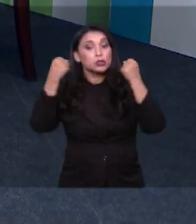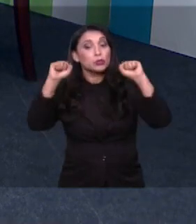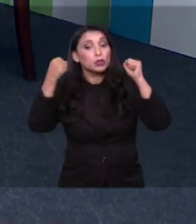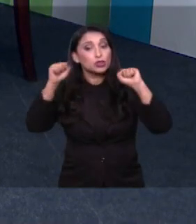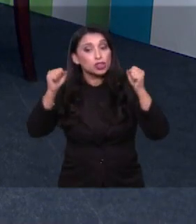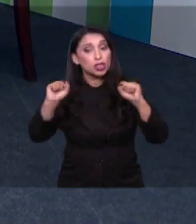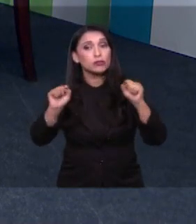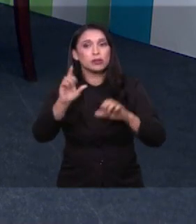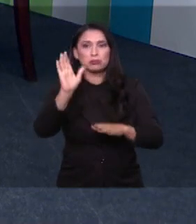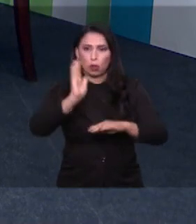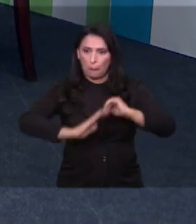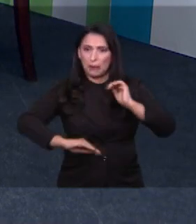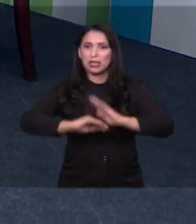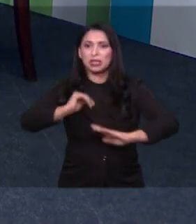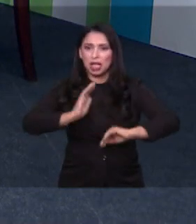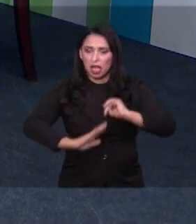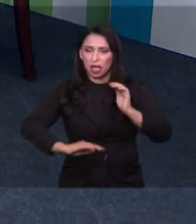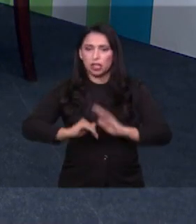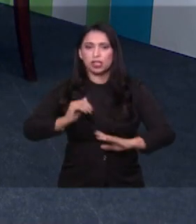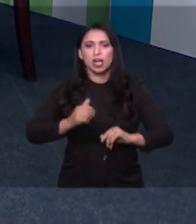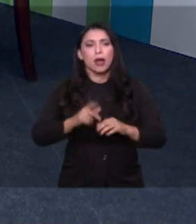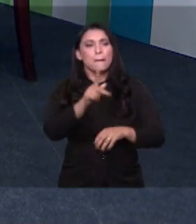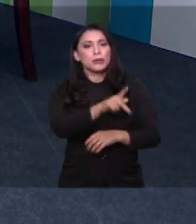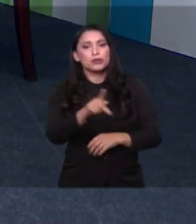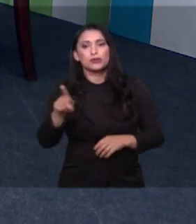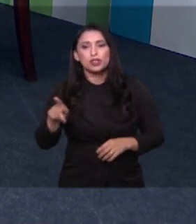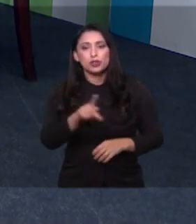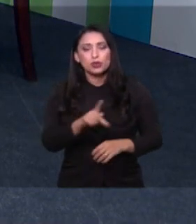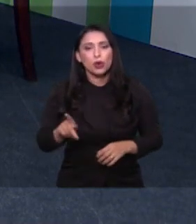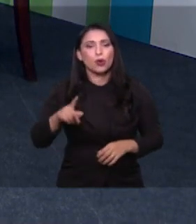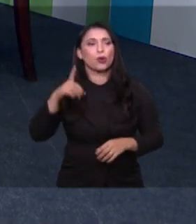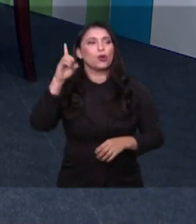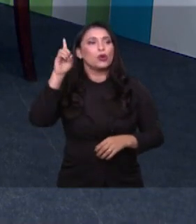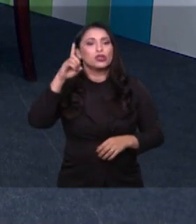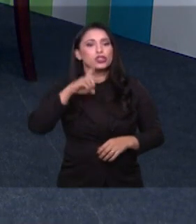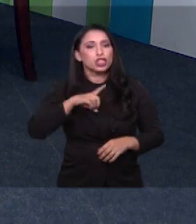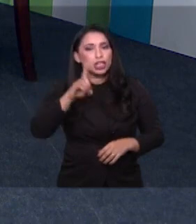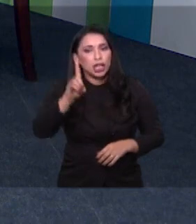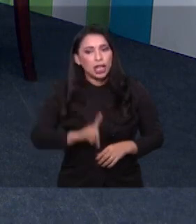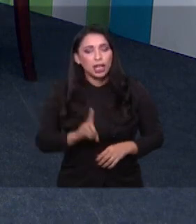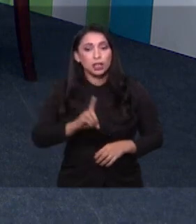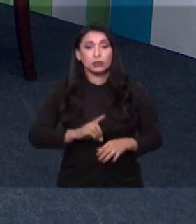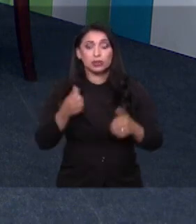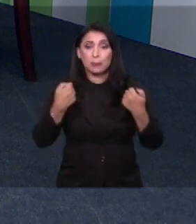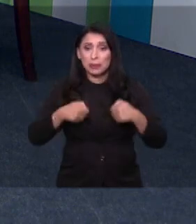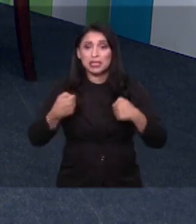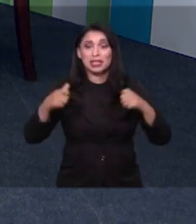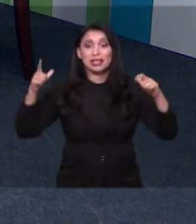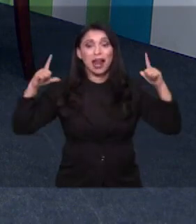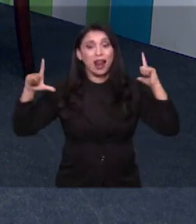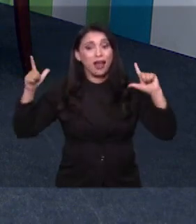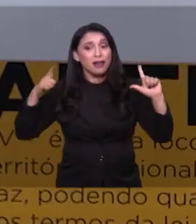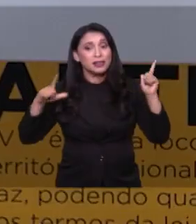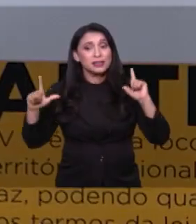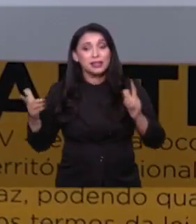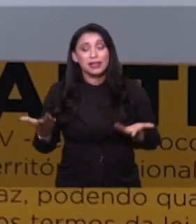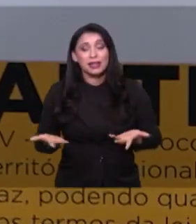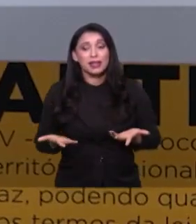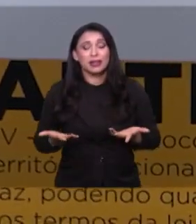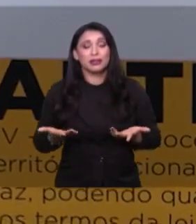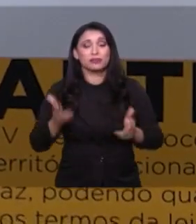na área do direito, tem grandes professores PCD, então a gente precisa de lazer, a gente precisa